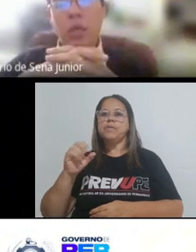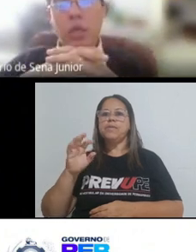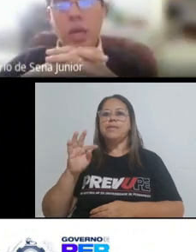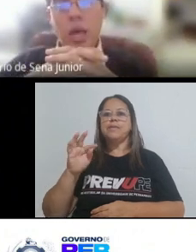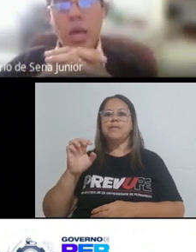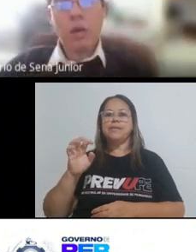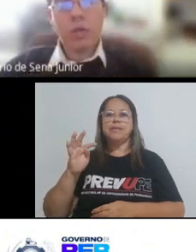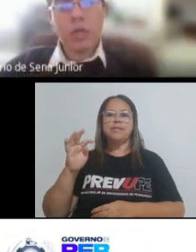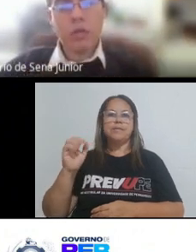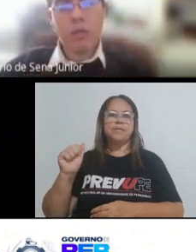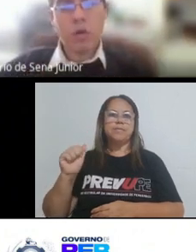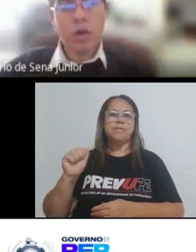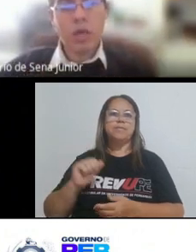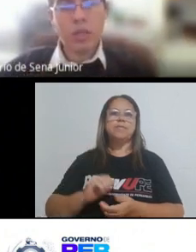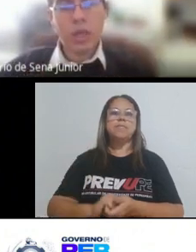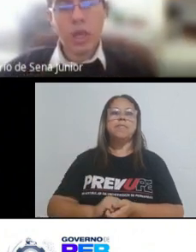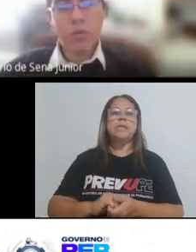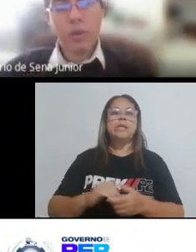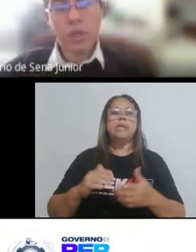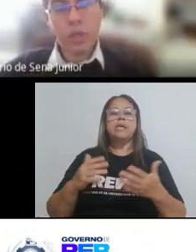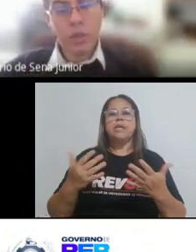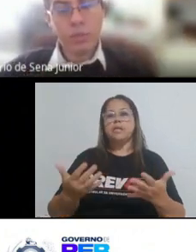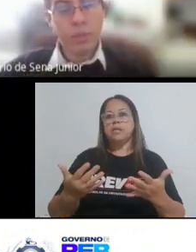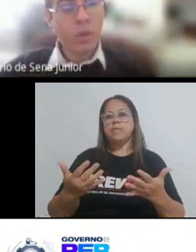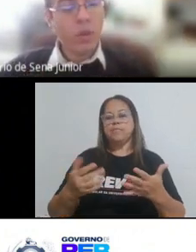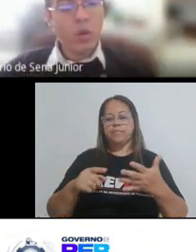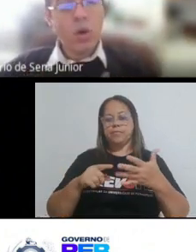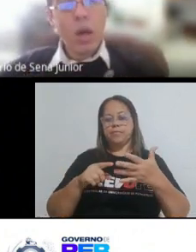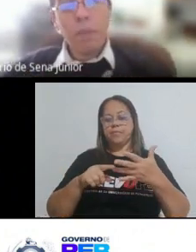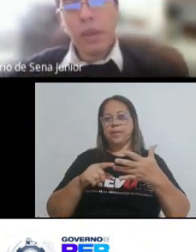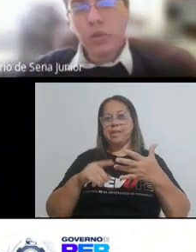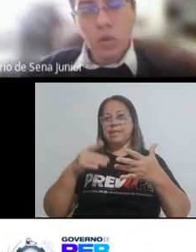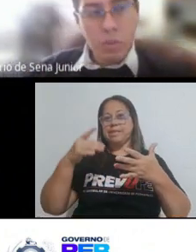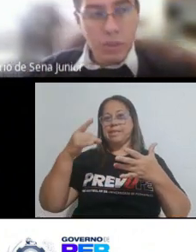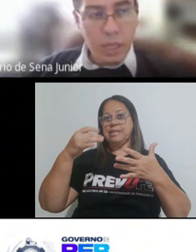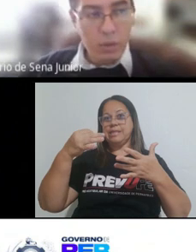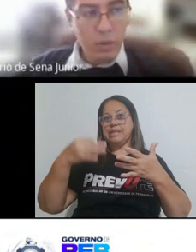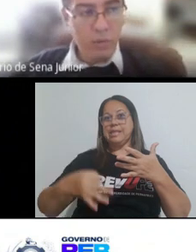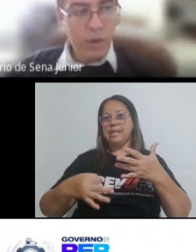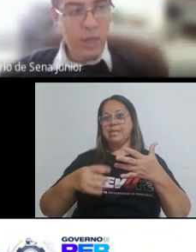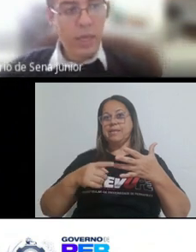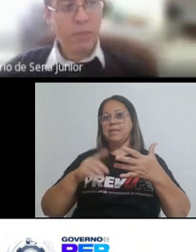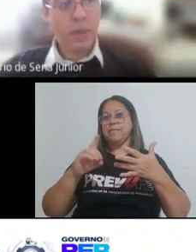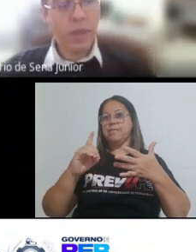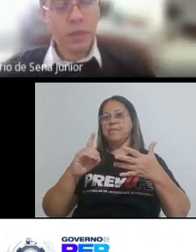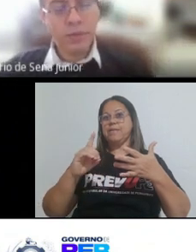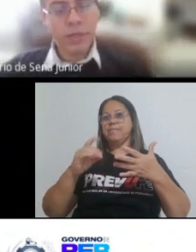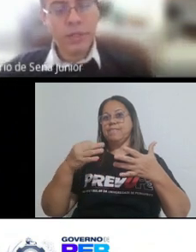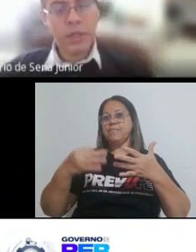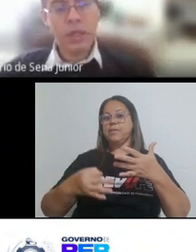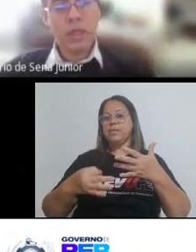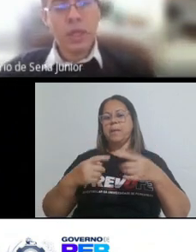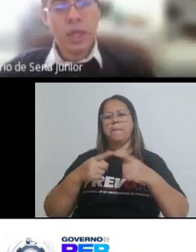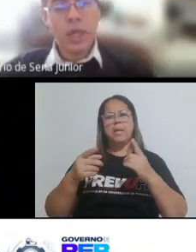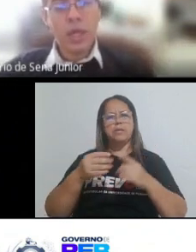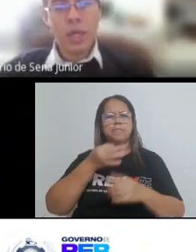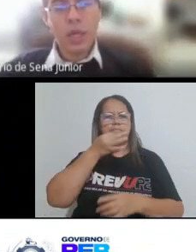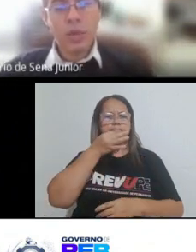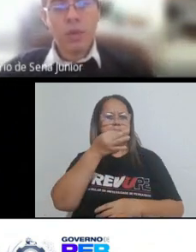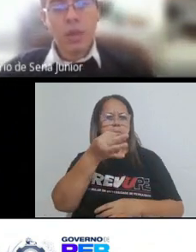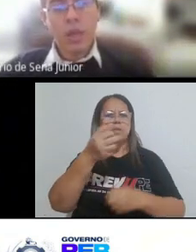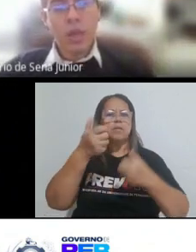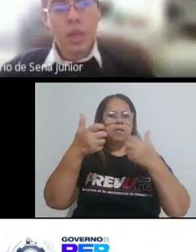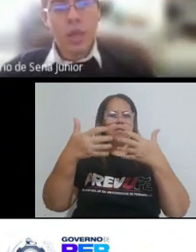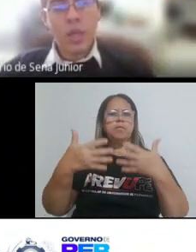que a alternativa correta é o item d. apenas um comentário que vale aqui a pena fazer é